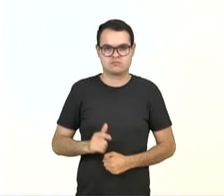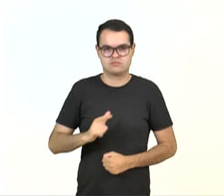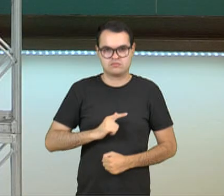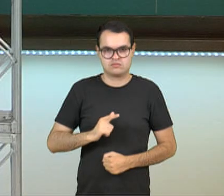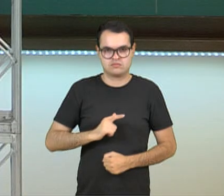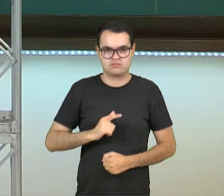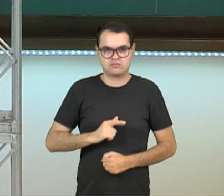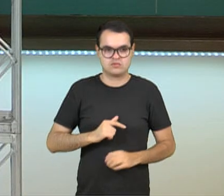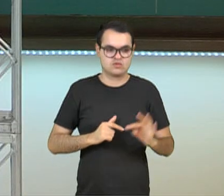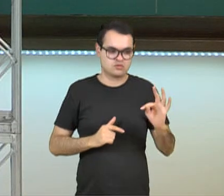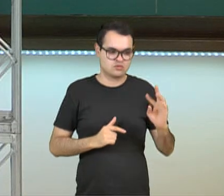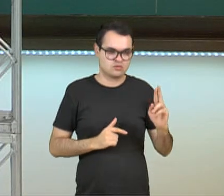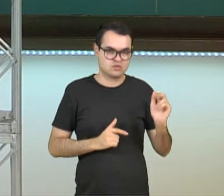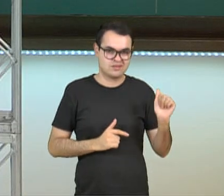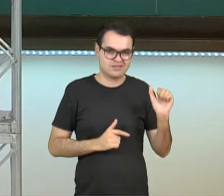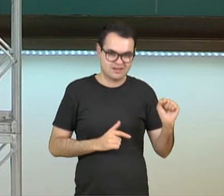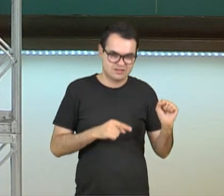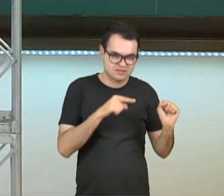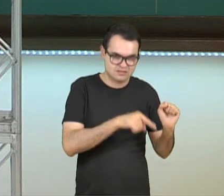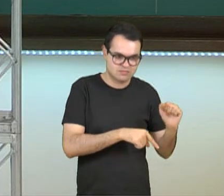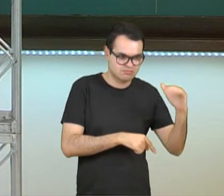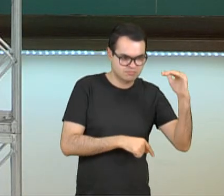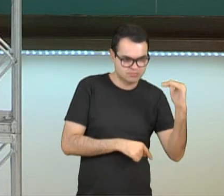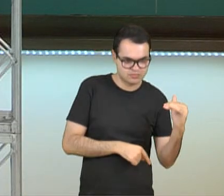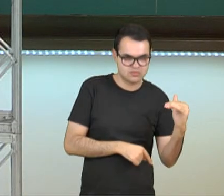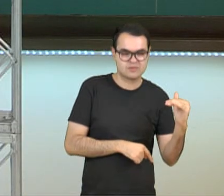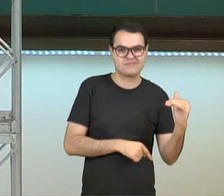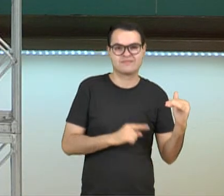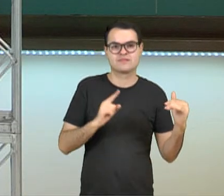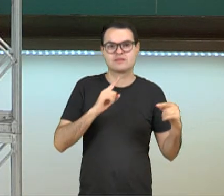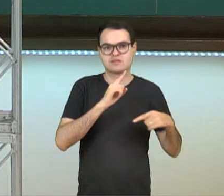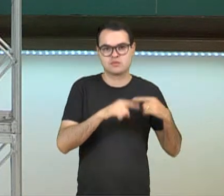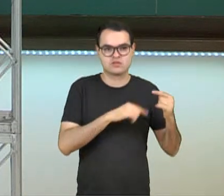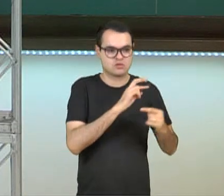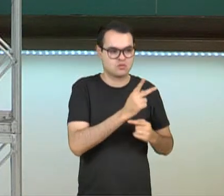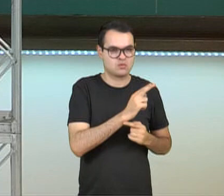os Tuas, chegaram os Hutus e depois